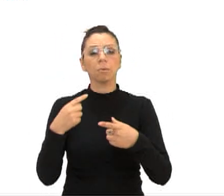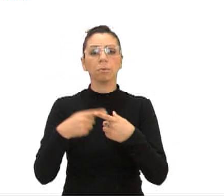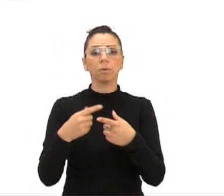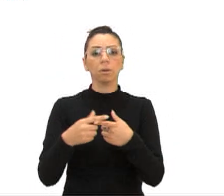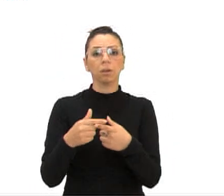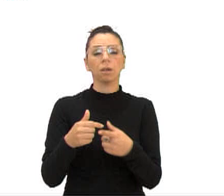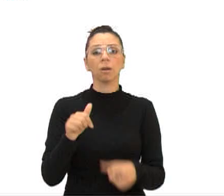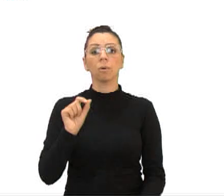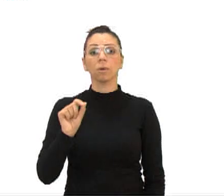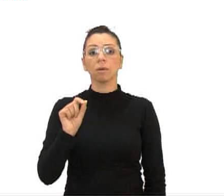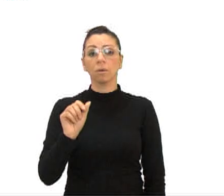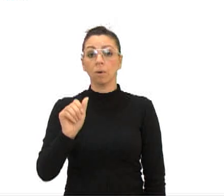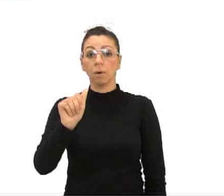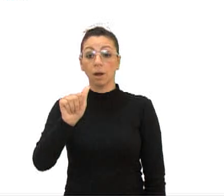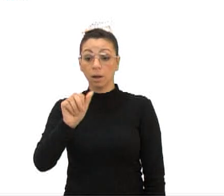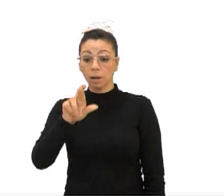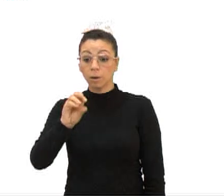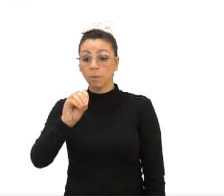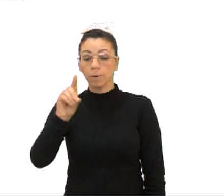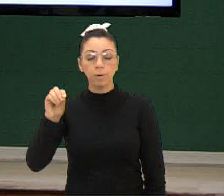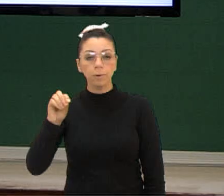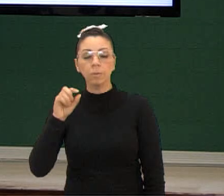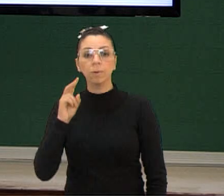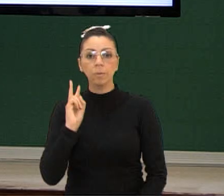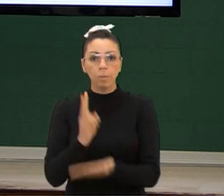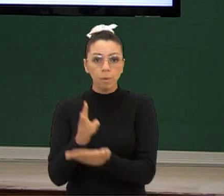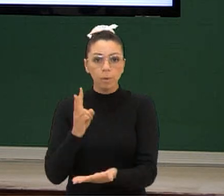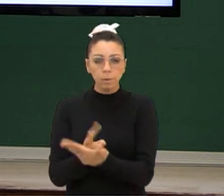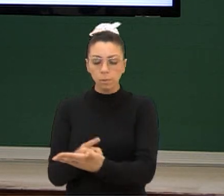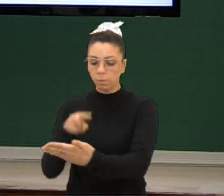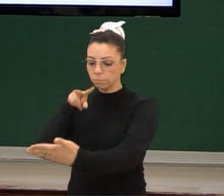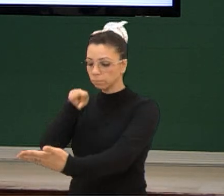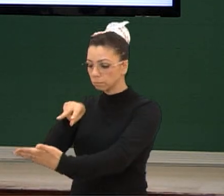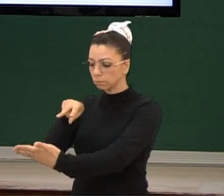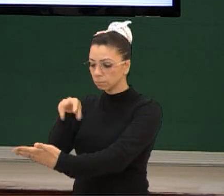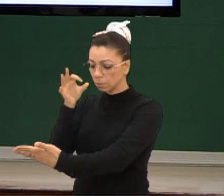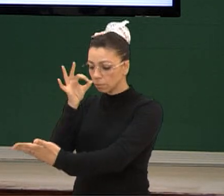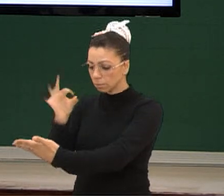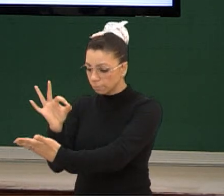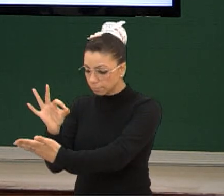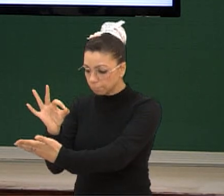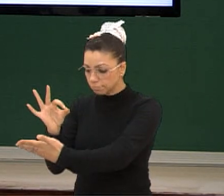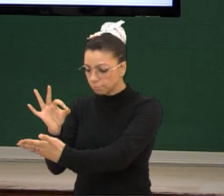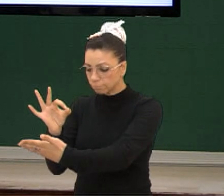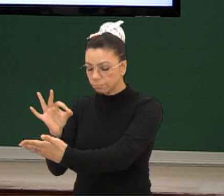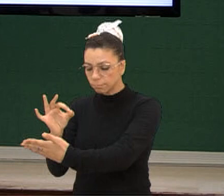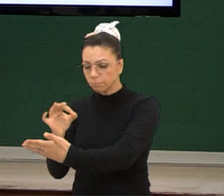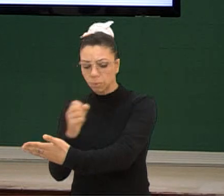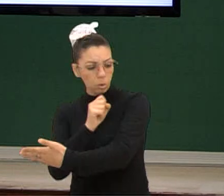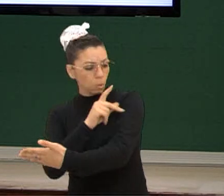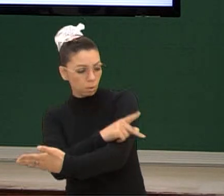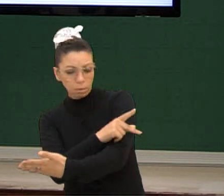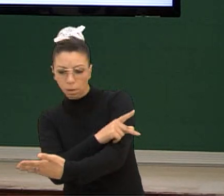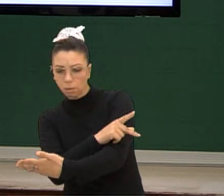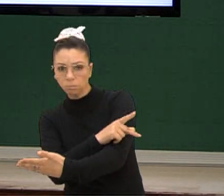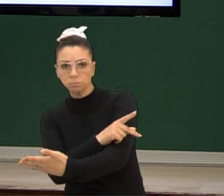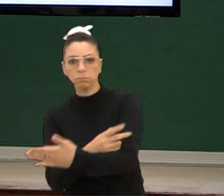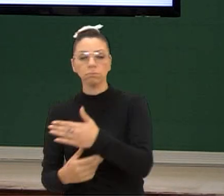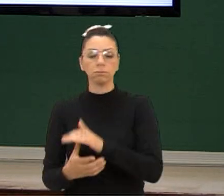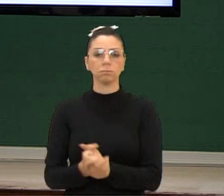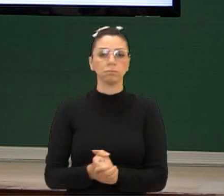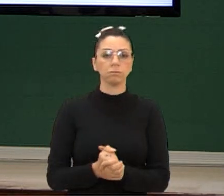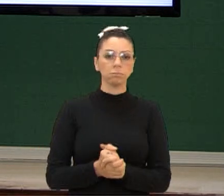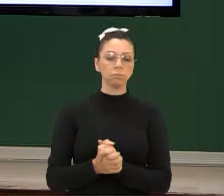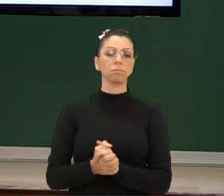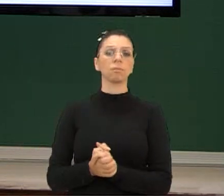Haroldo ele não tira os olhos do livro e a resposta dele é em uma única palavra, certo. Então, tudo